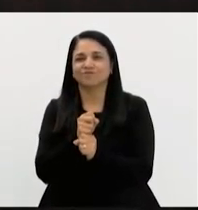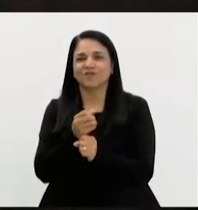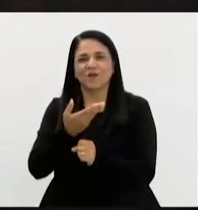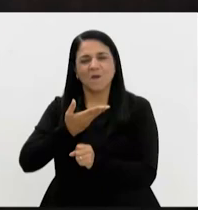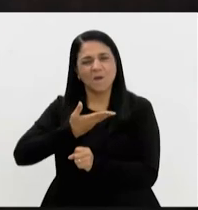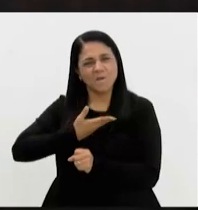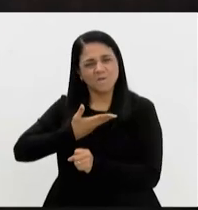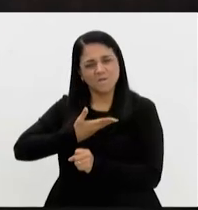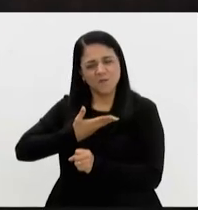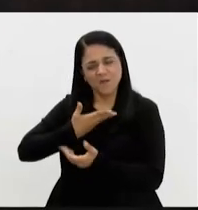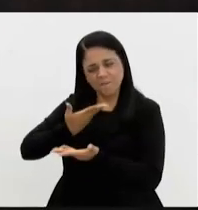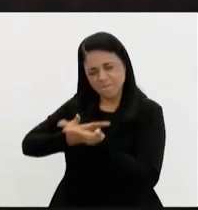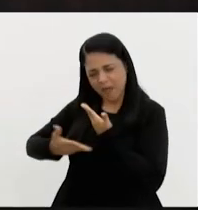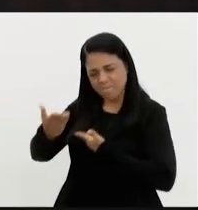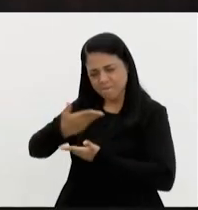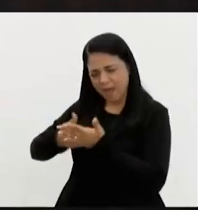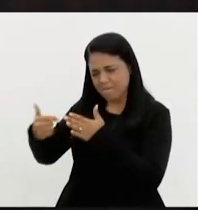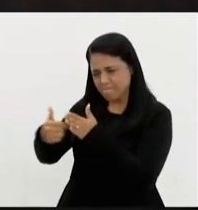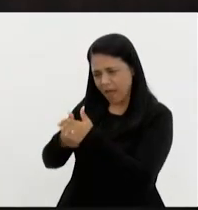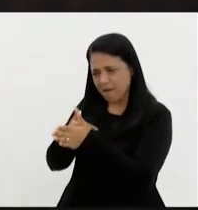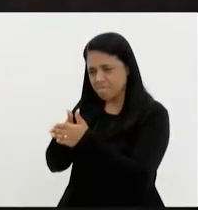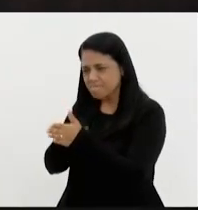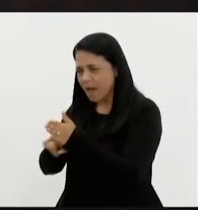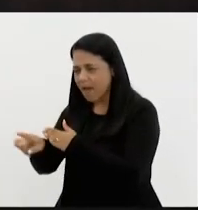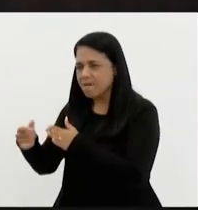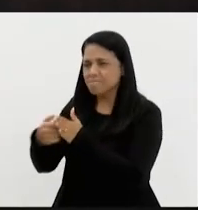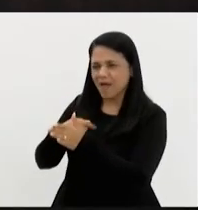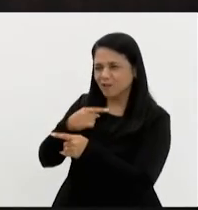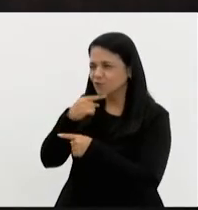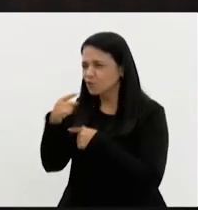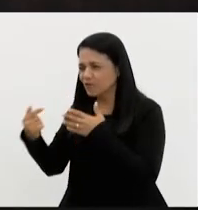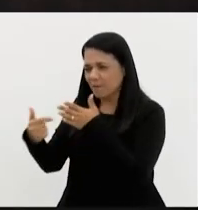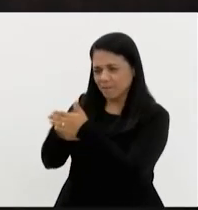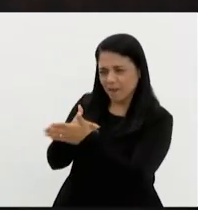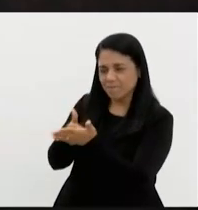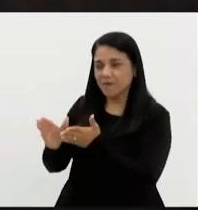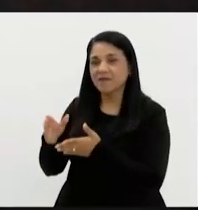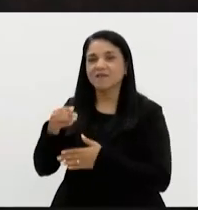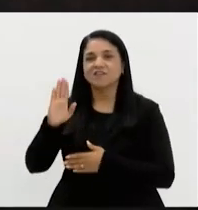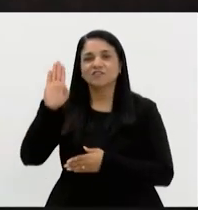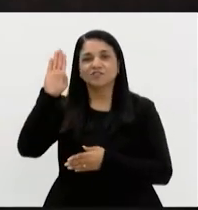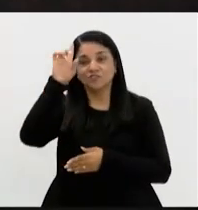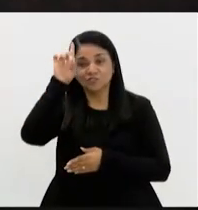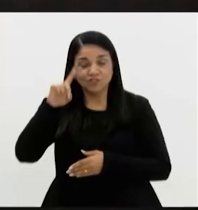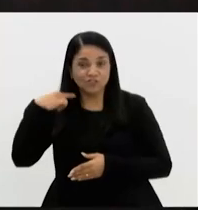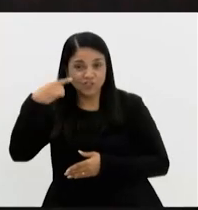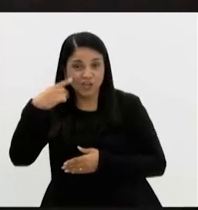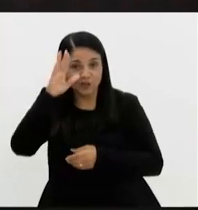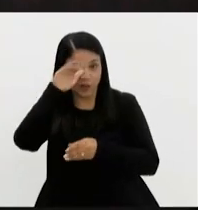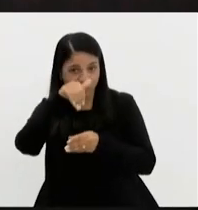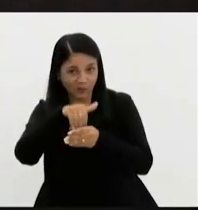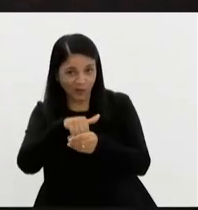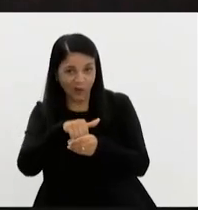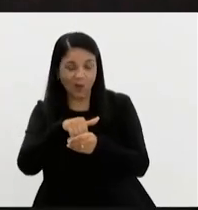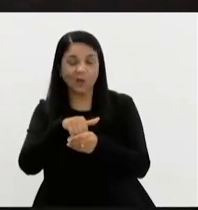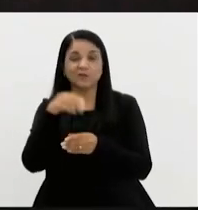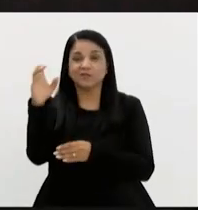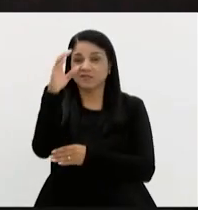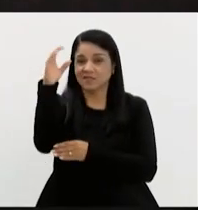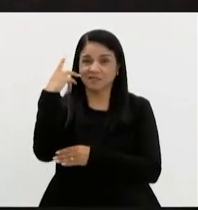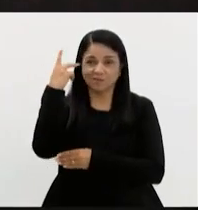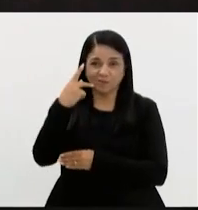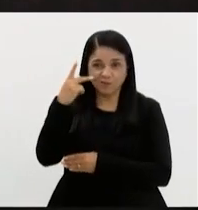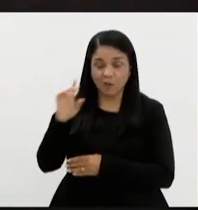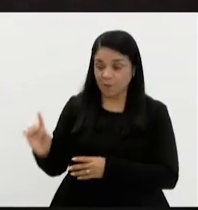frequente de muitos questionamentos sobre Direito Eleitoral ciência política e querida ministra edlene louba a primeira